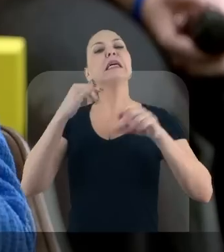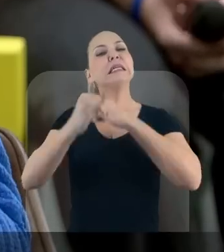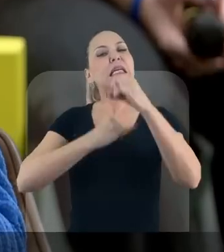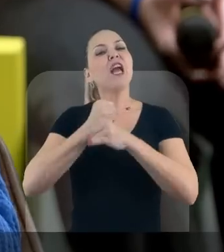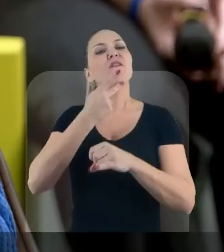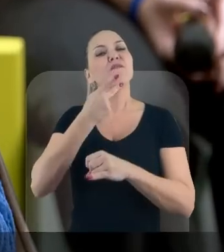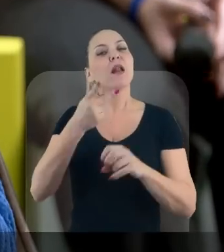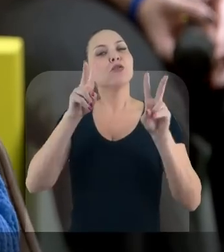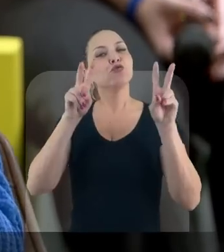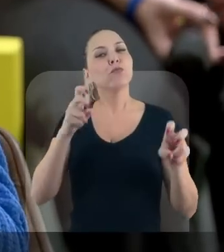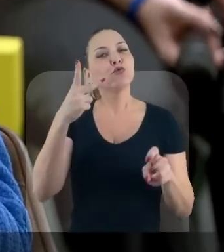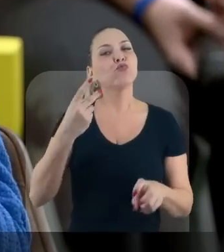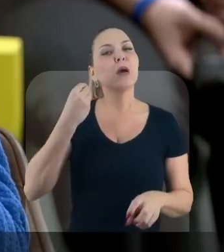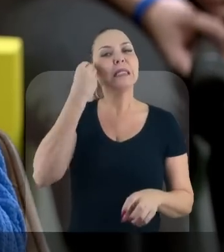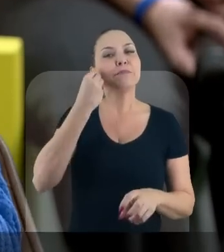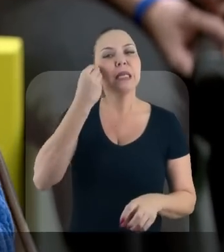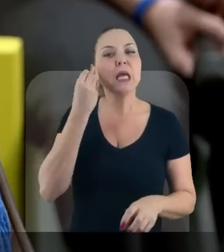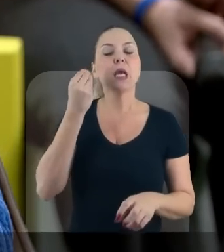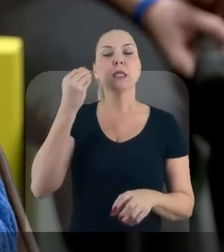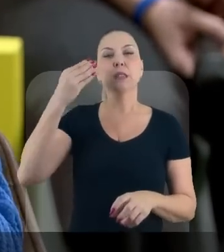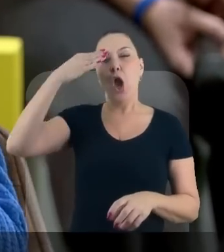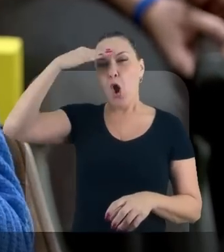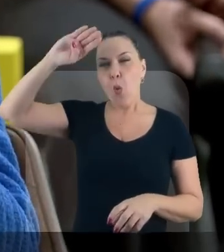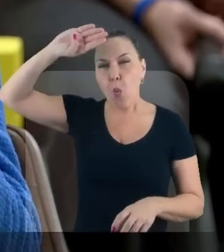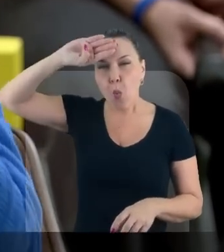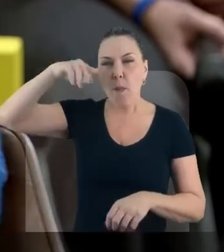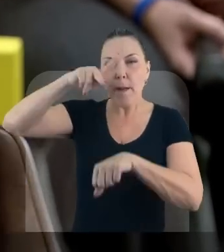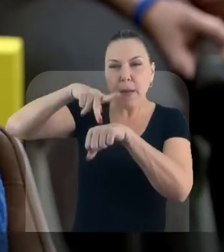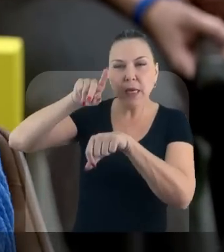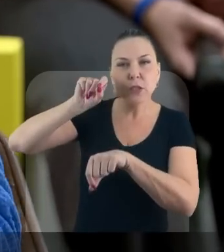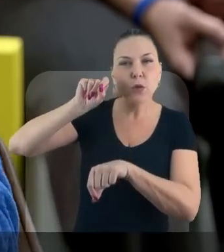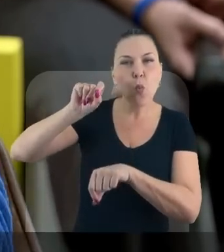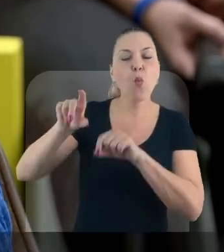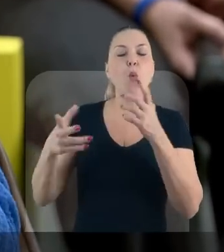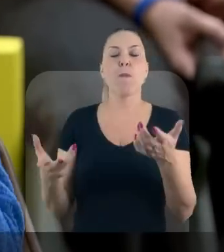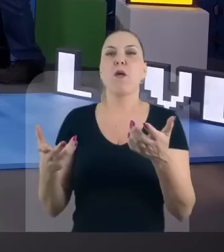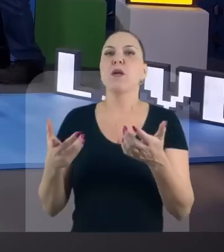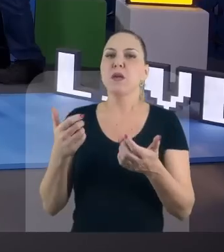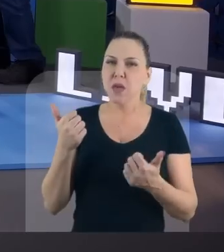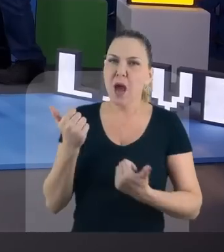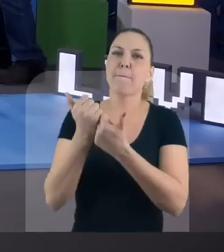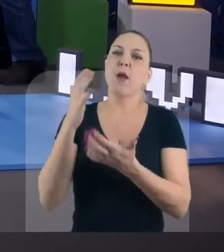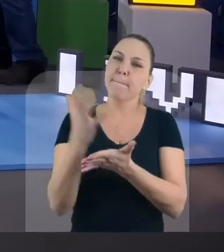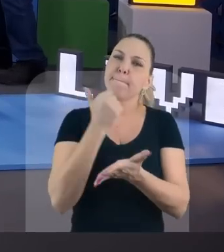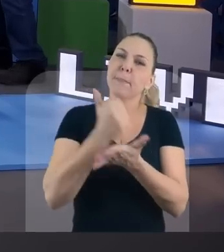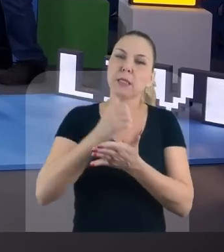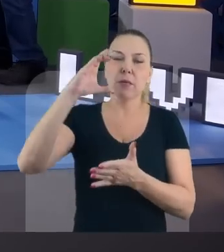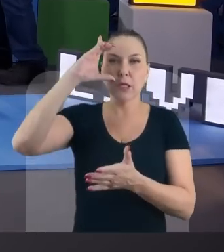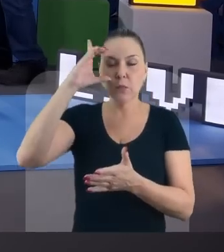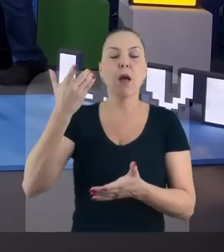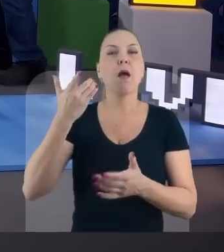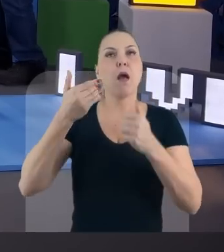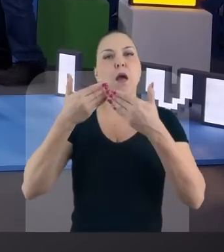a tua experiência em Cuba, né? Para alertar aí as pessoas e apoiar o impeachment da Dilma. Aí eu abri a